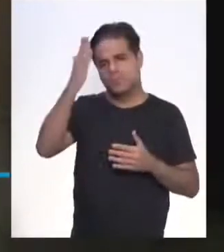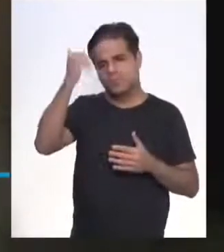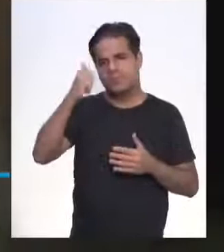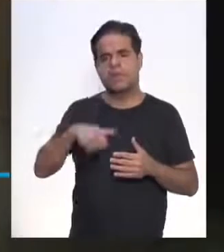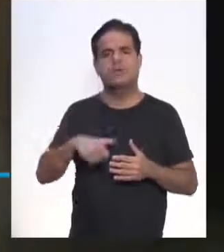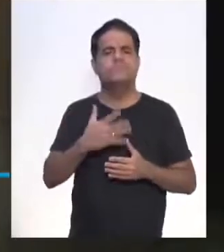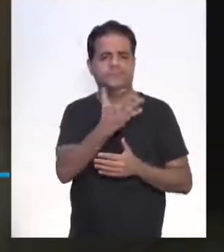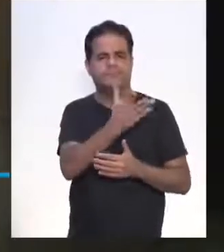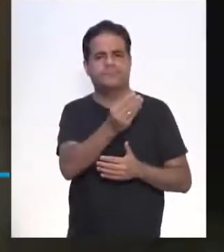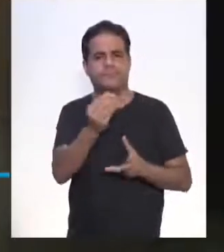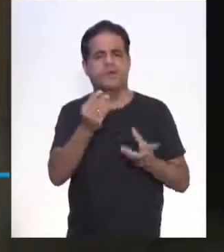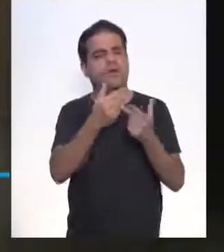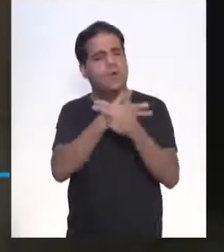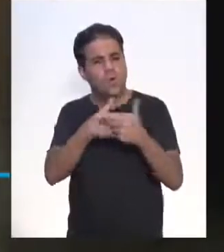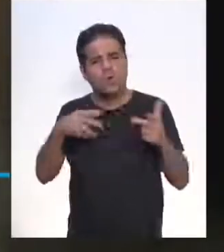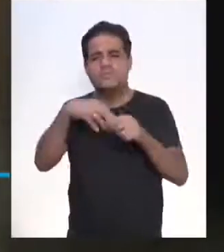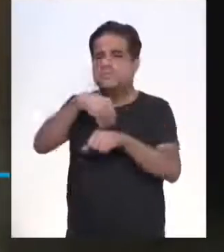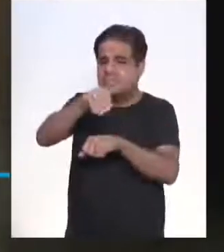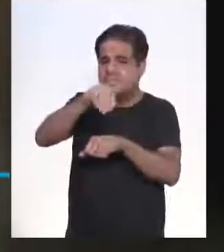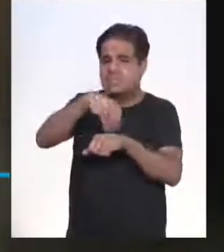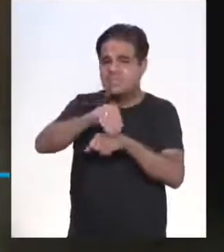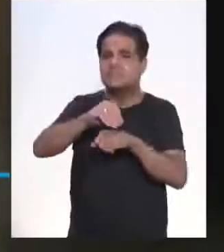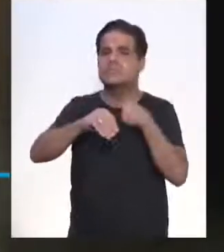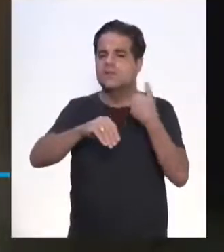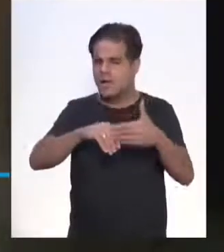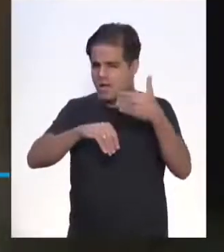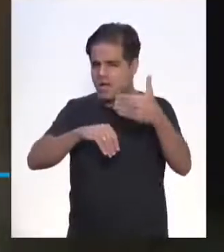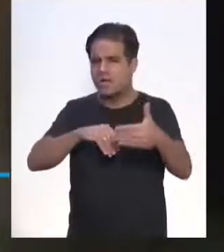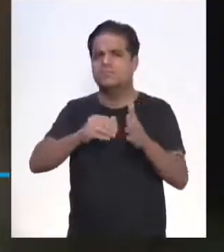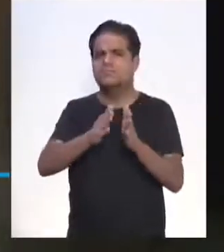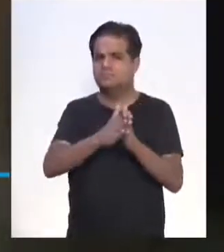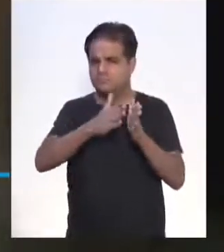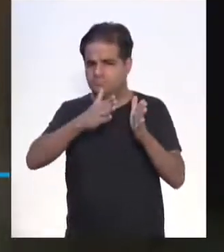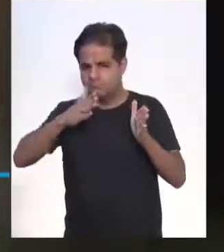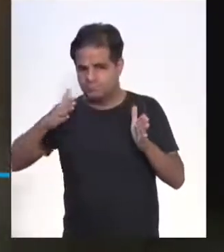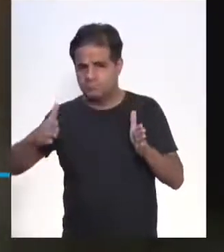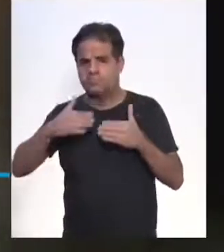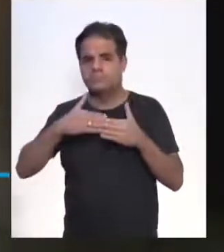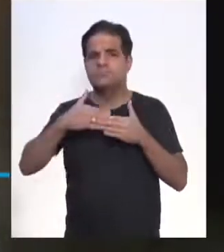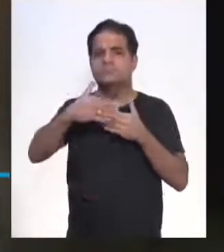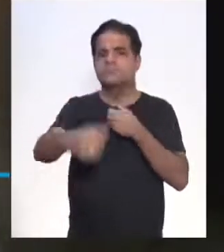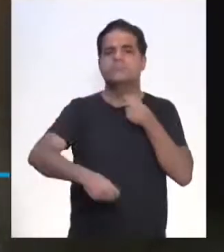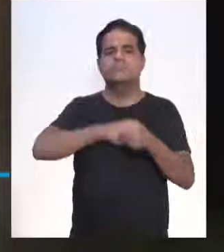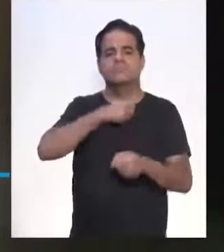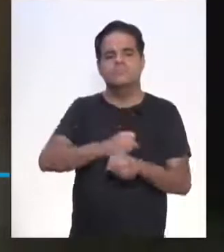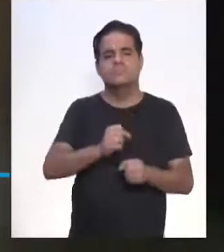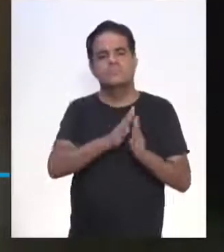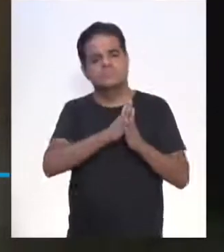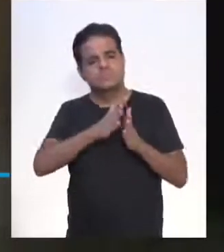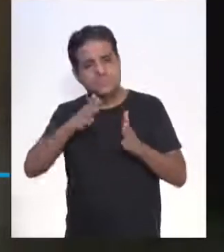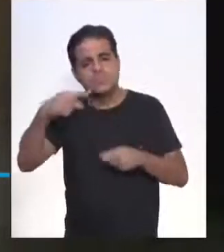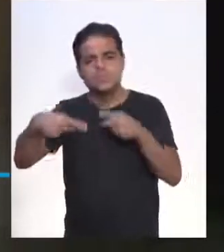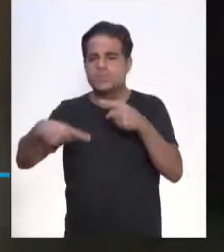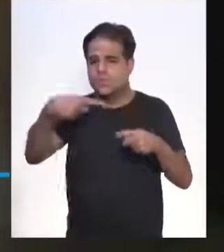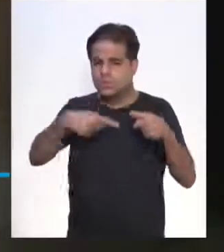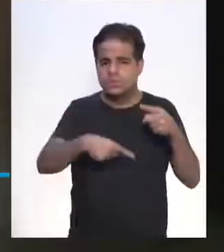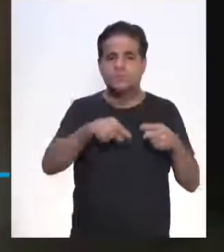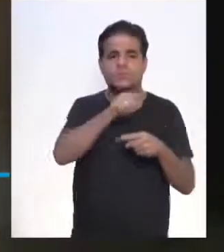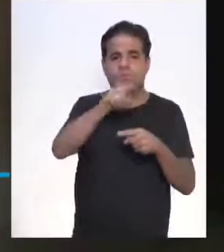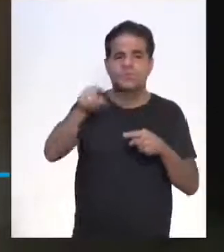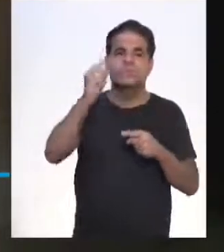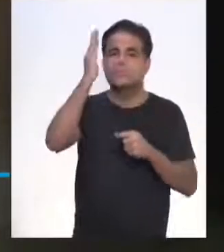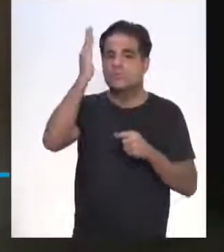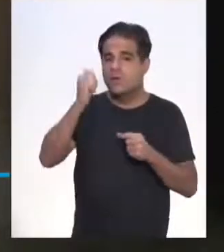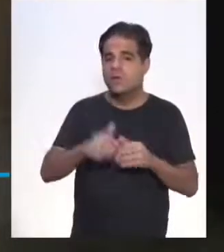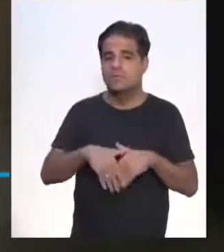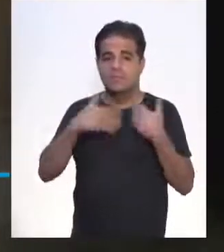que é bastante coisa, pessoal, nós vamos destrinchando isso ao longo do ano, né? Mas, assim, só para vocês